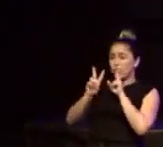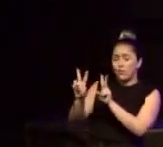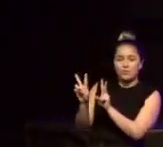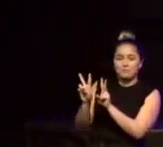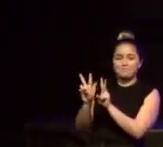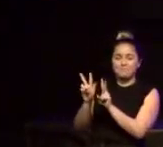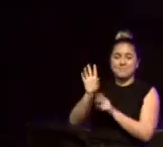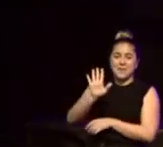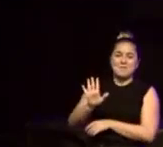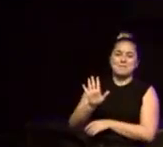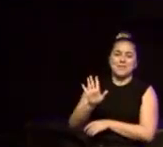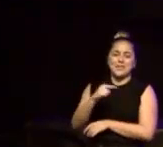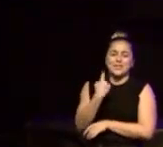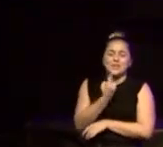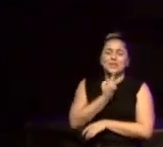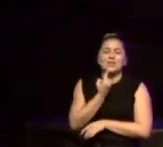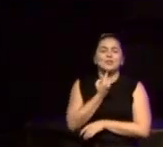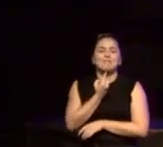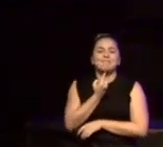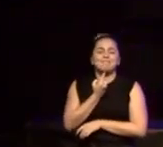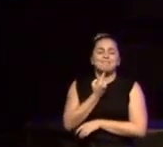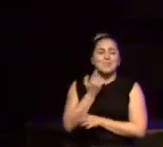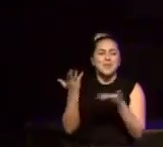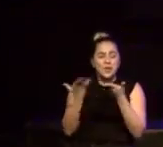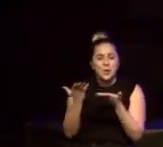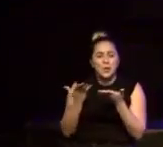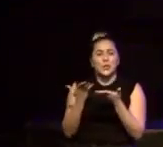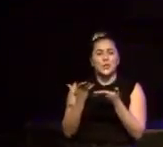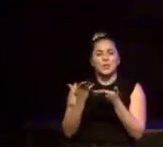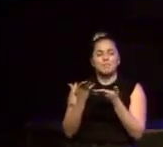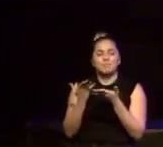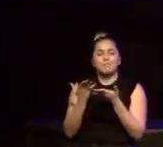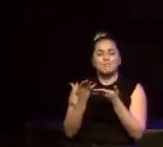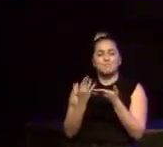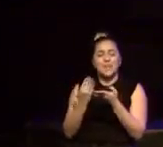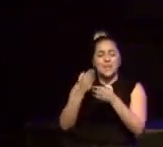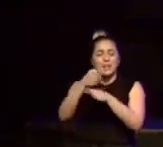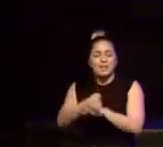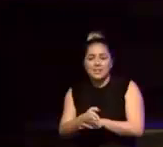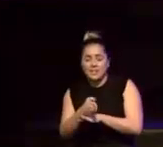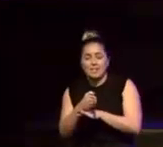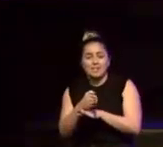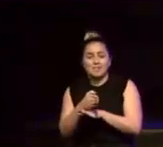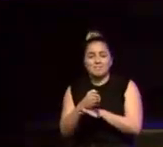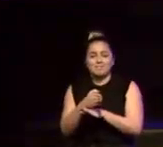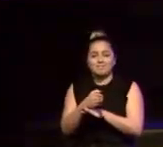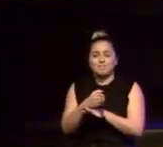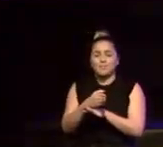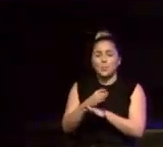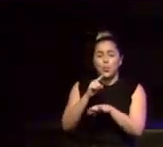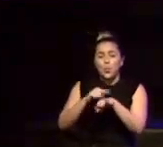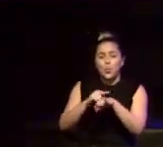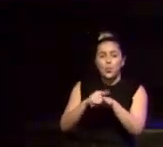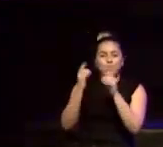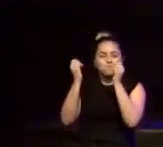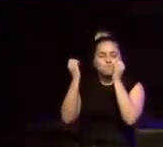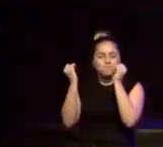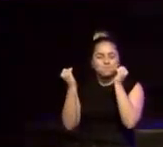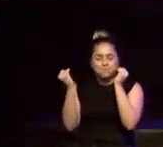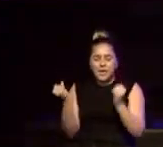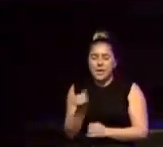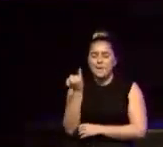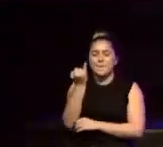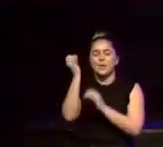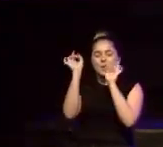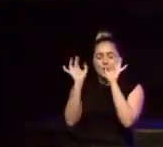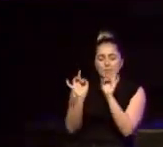quem sabe nós vamos acordar para essa parte fundamental. Nós nos estimulamos a encorajar, a amar e a cuidar e